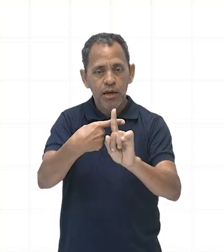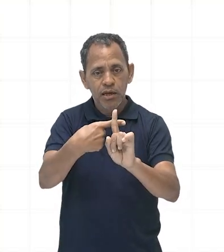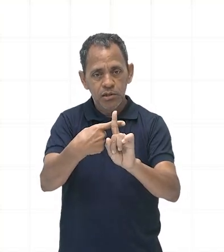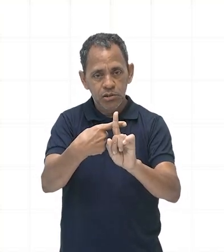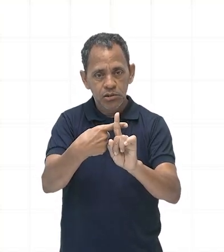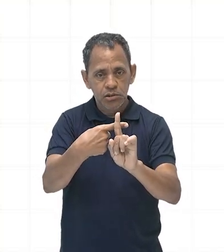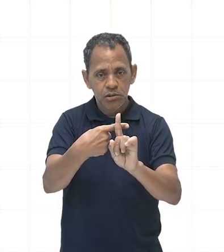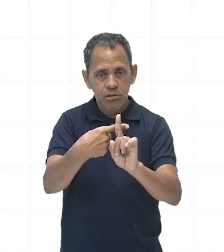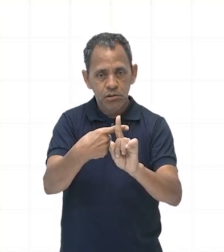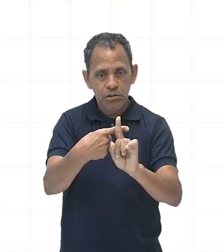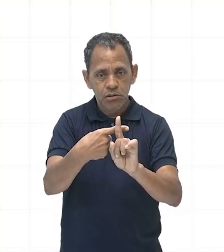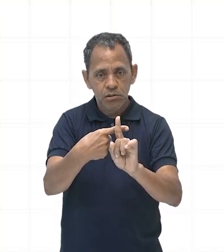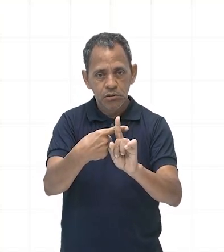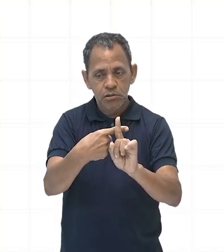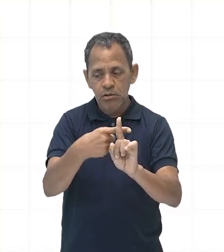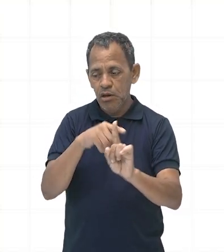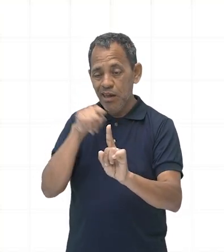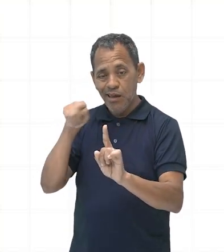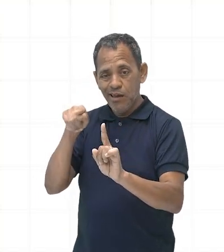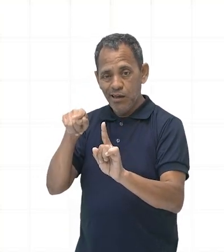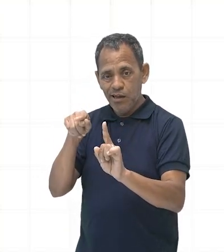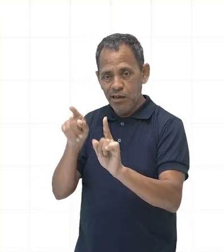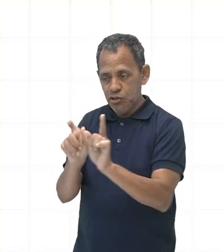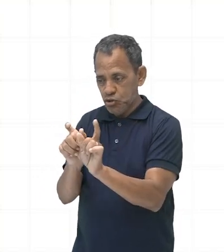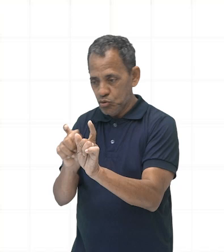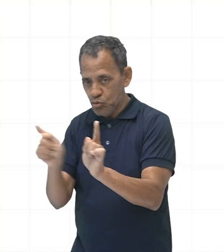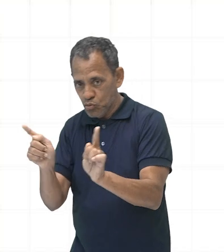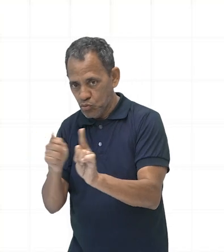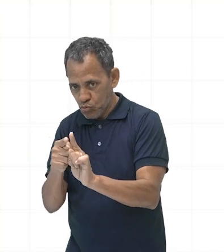mais o segundo,